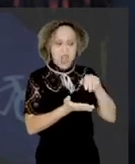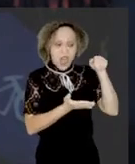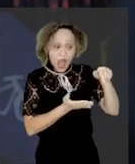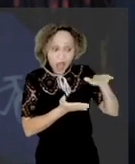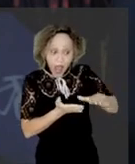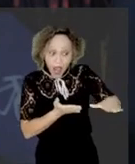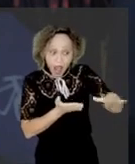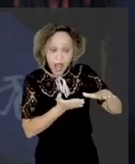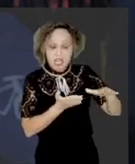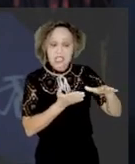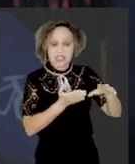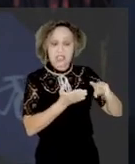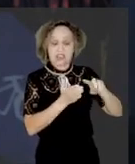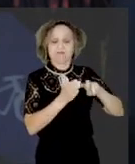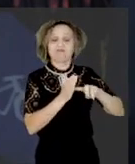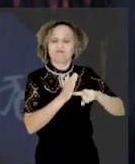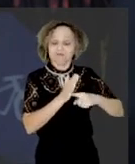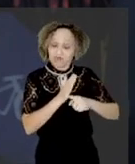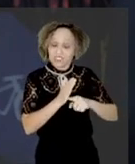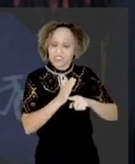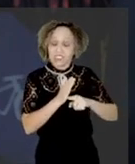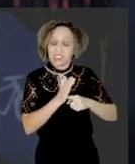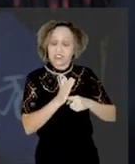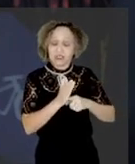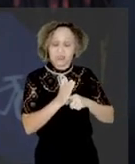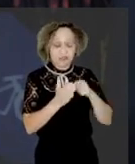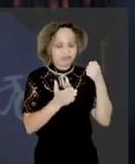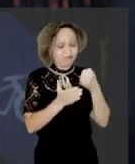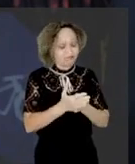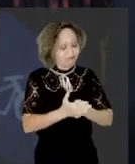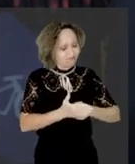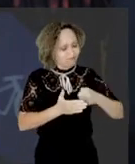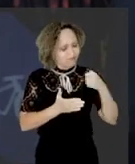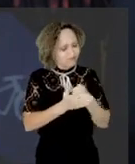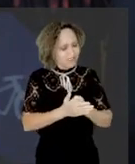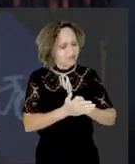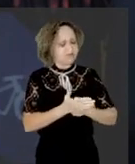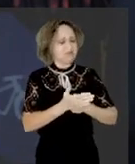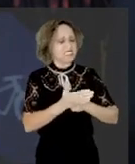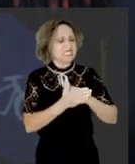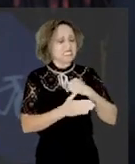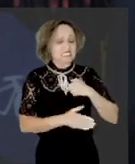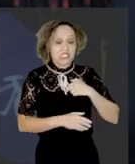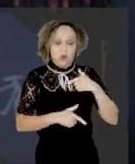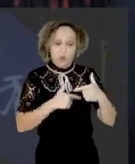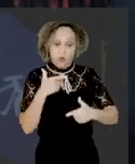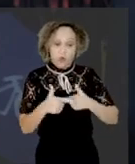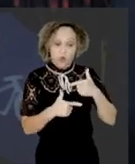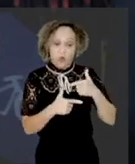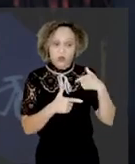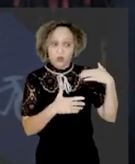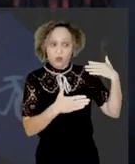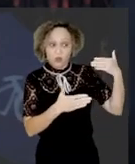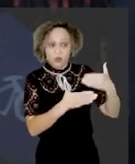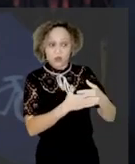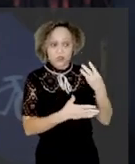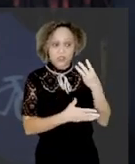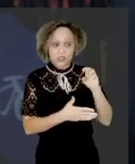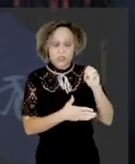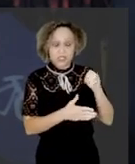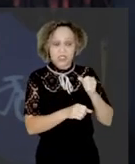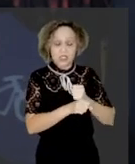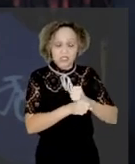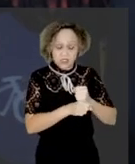da resistência, da coragem, mas é um momento da esperança. Viva Carlos Marighella,